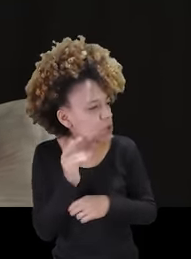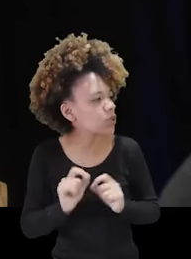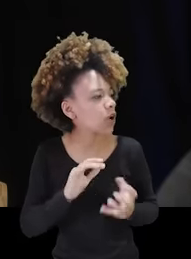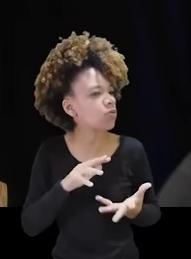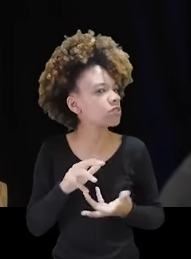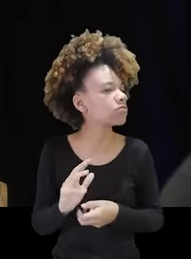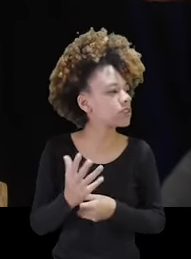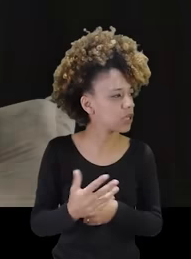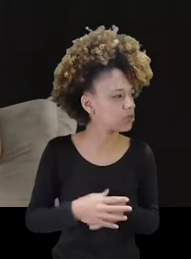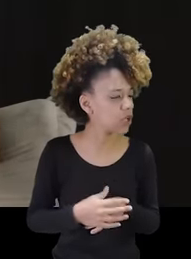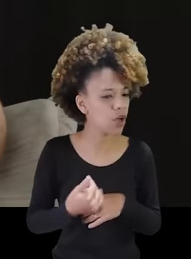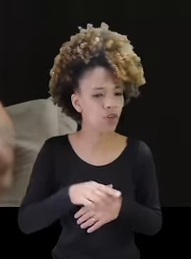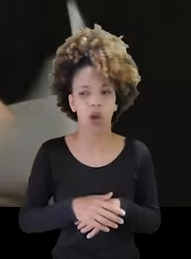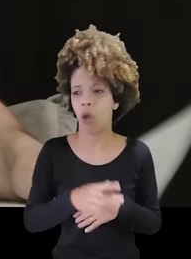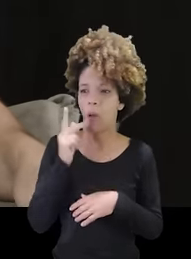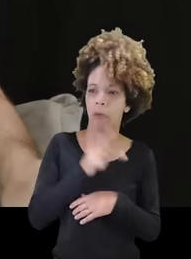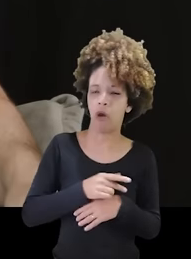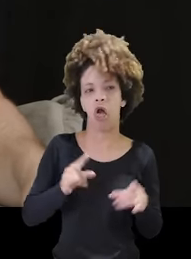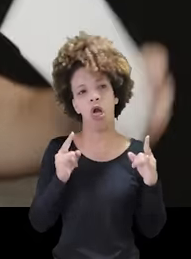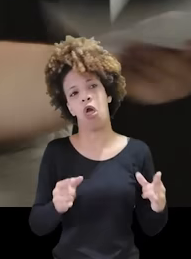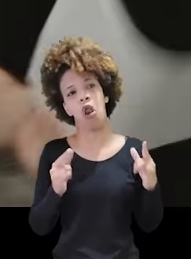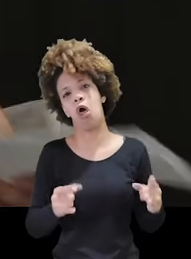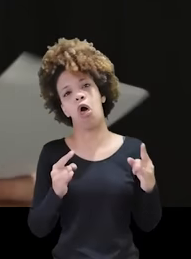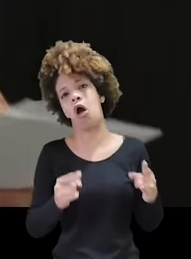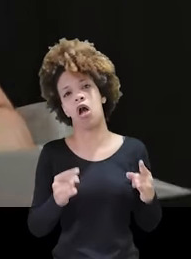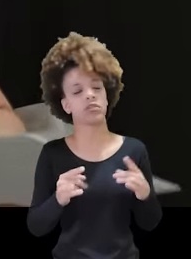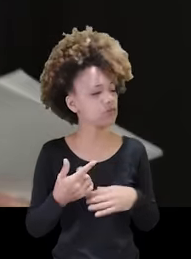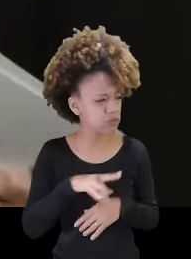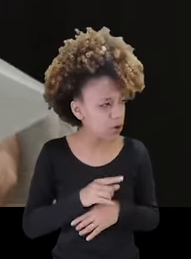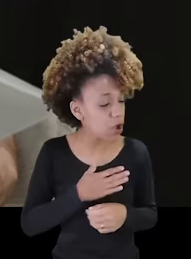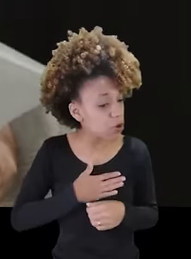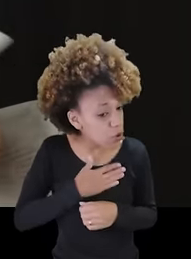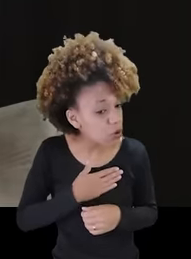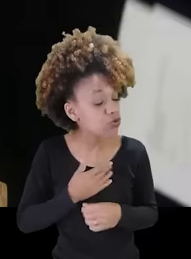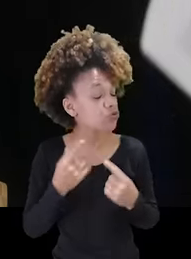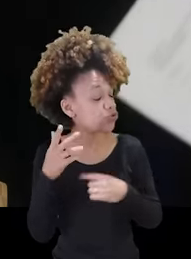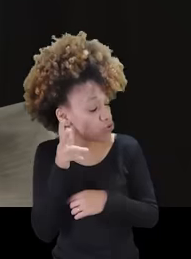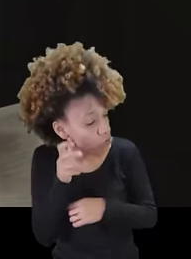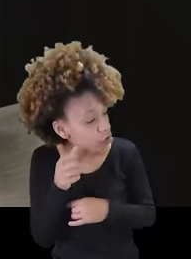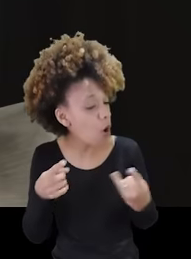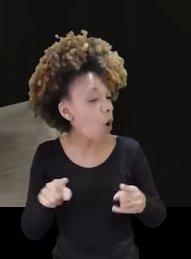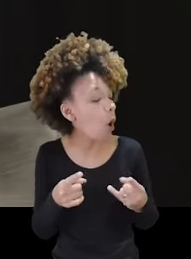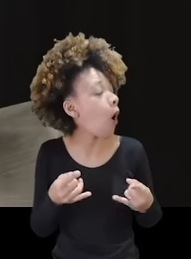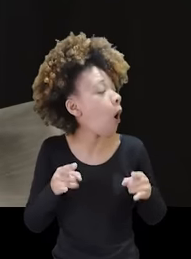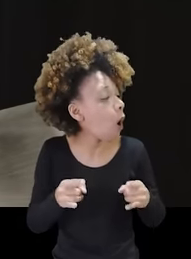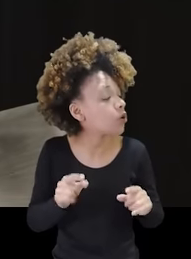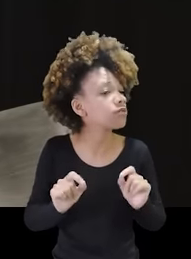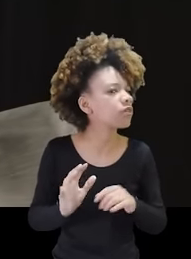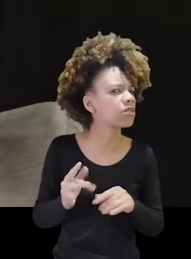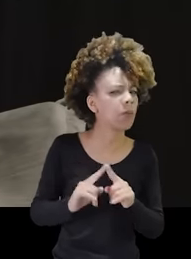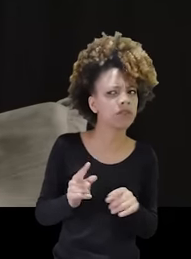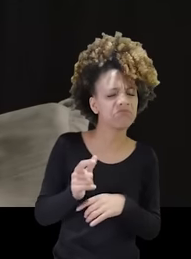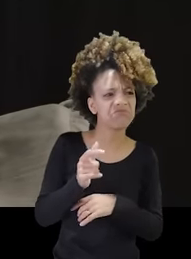acontecendo no mundo eu não sou aquele cara Tiozão o rock então eu gosto de ouvir o rock que tá acontecendo e quando eu vi o k-pop a primeira vez eu